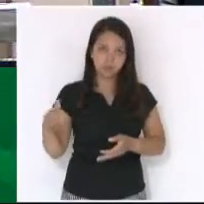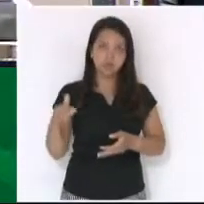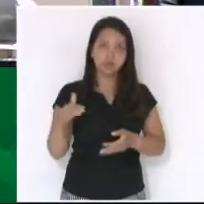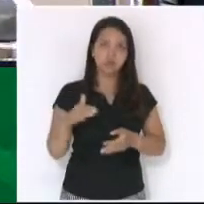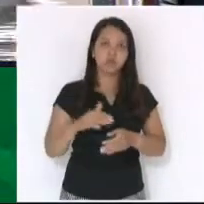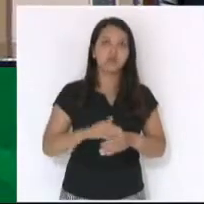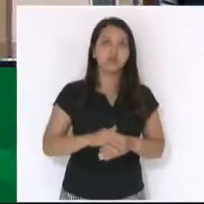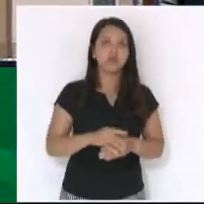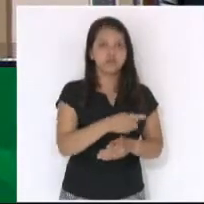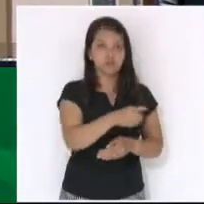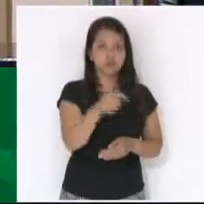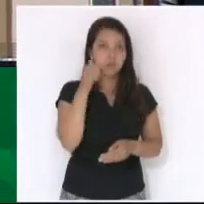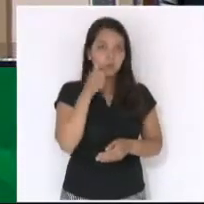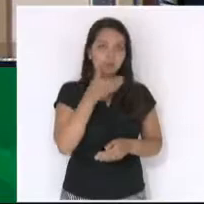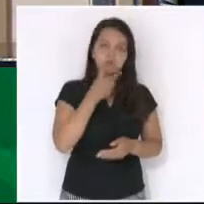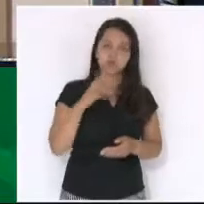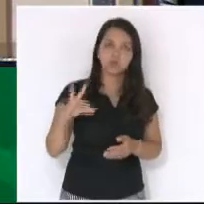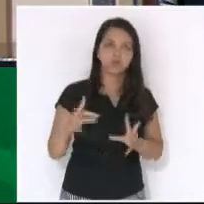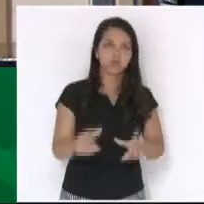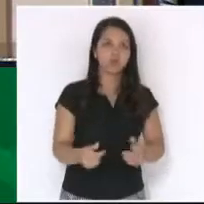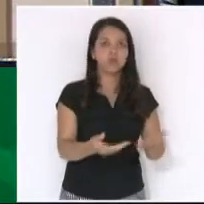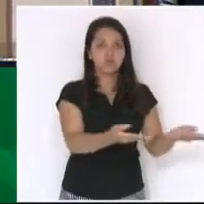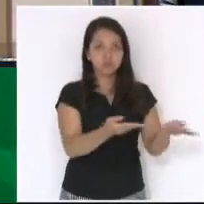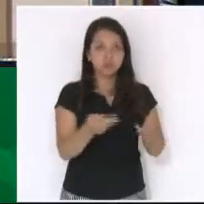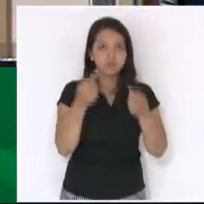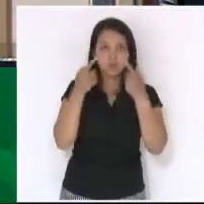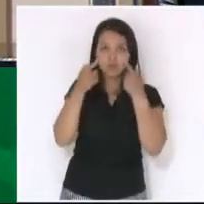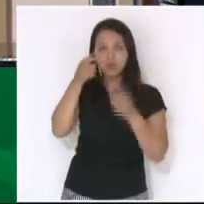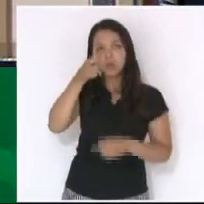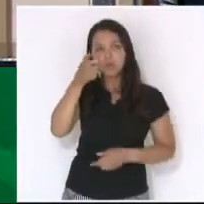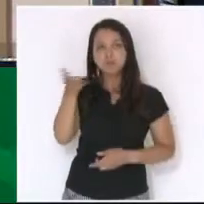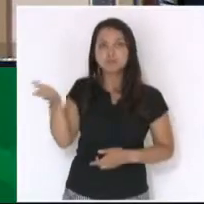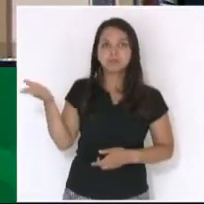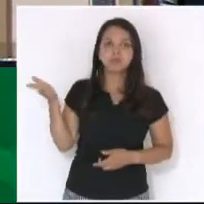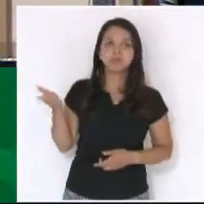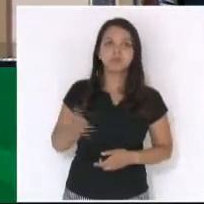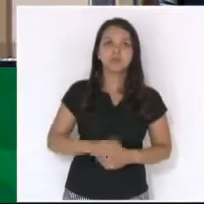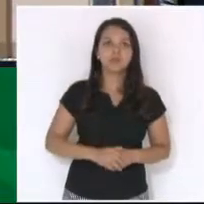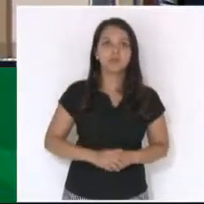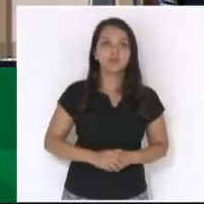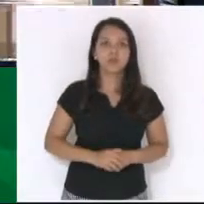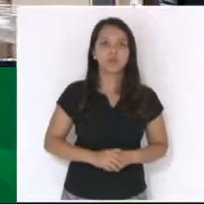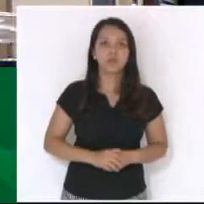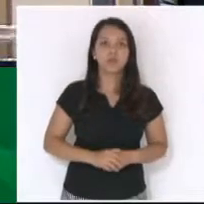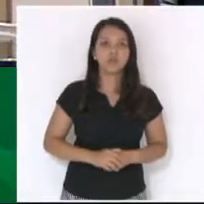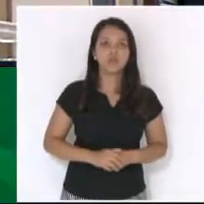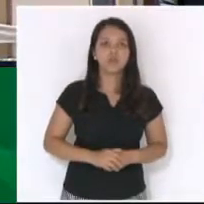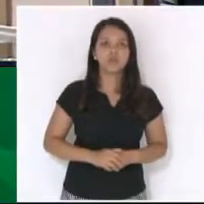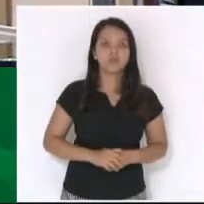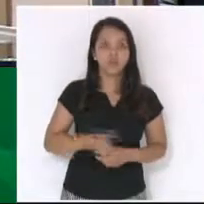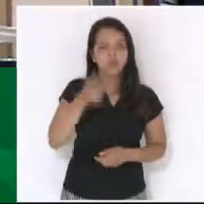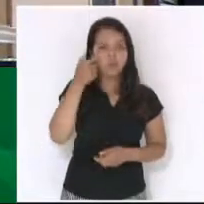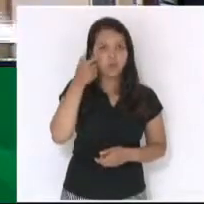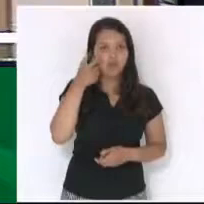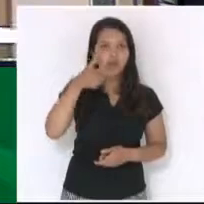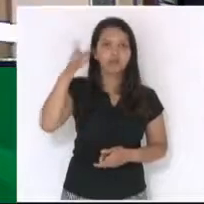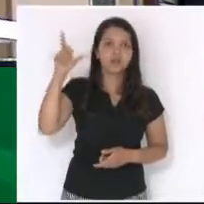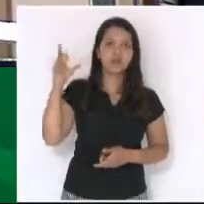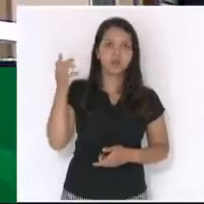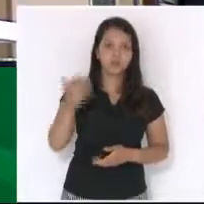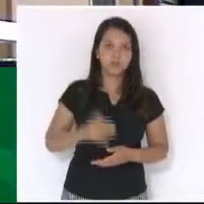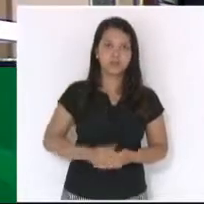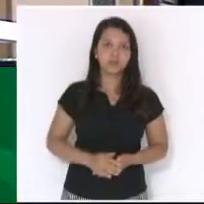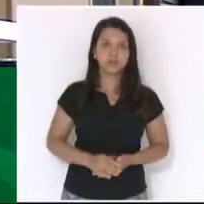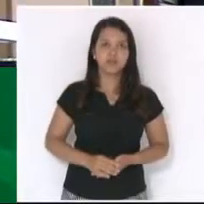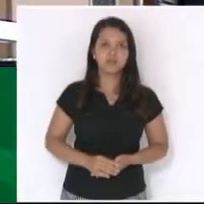possam verificar essa exposição fotográfica fica que se chama um olhar anterior ainda dentro dos